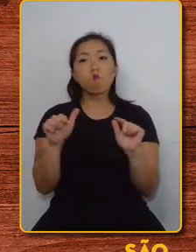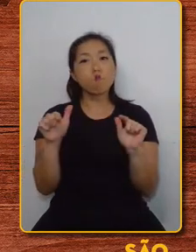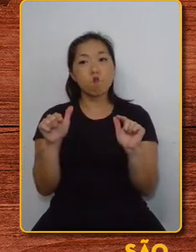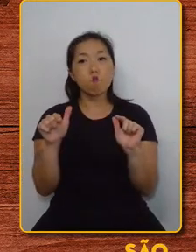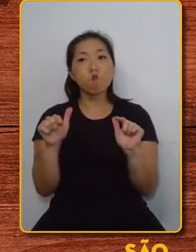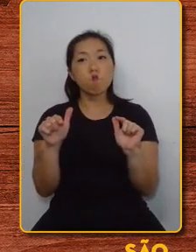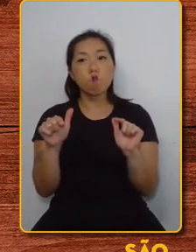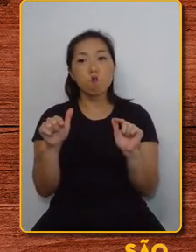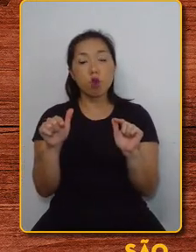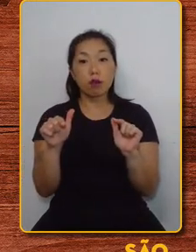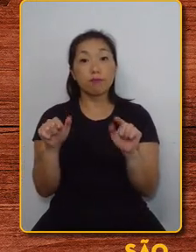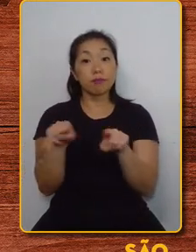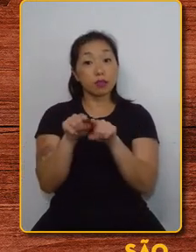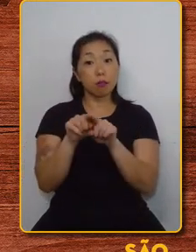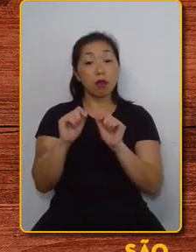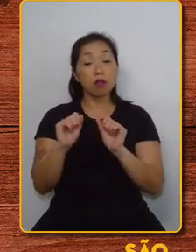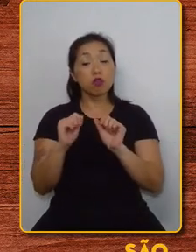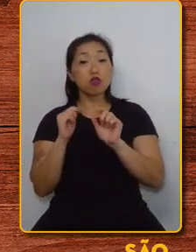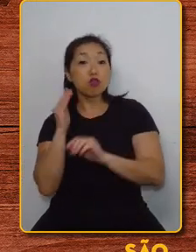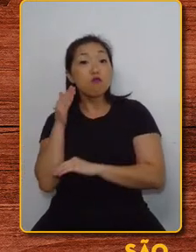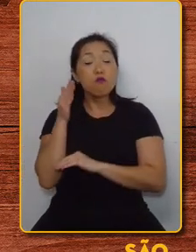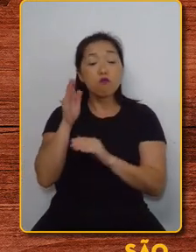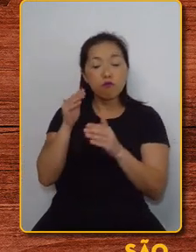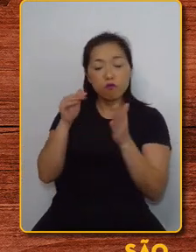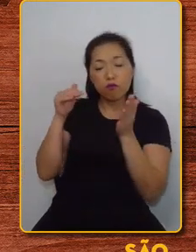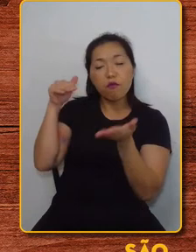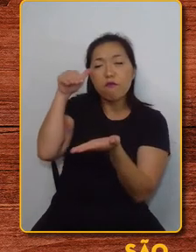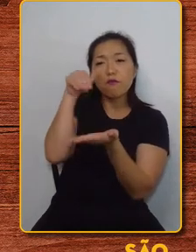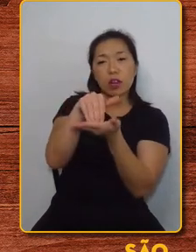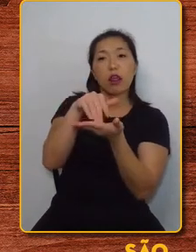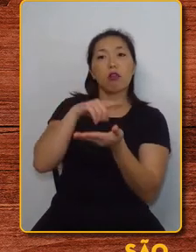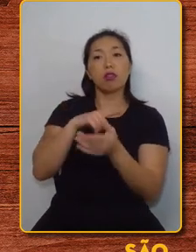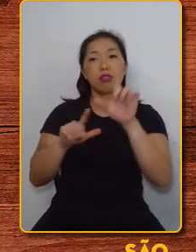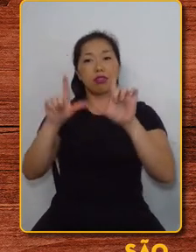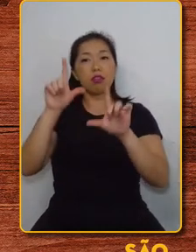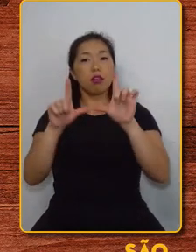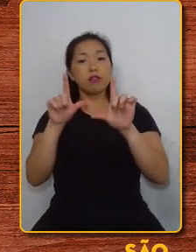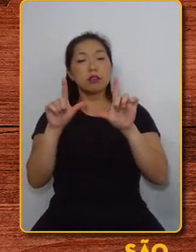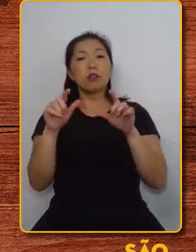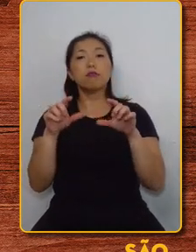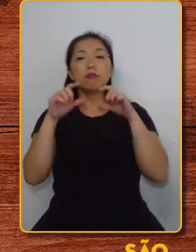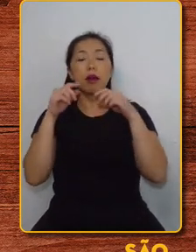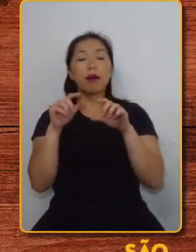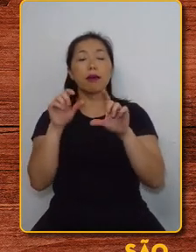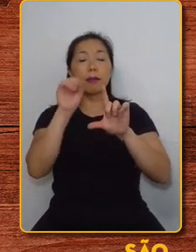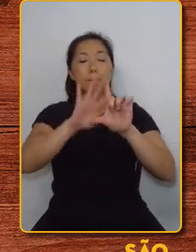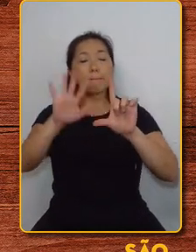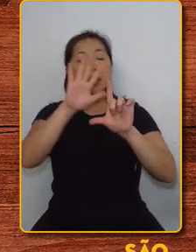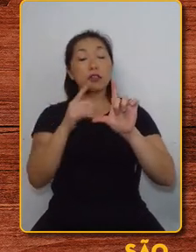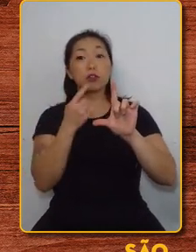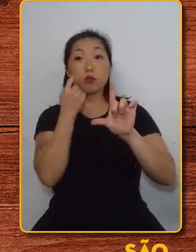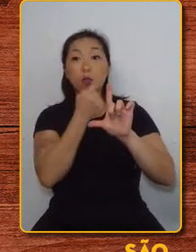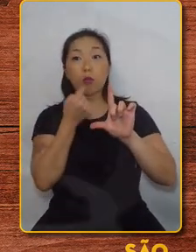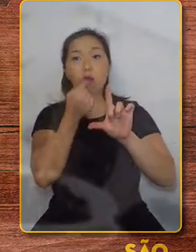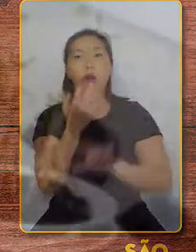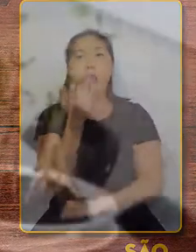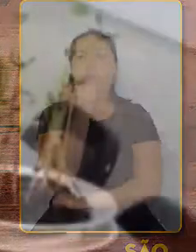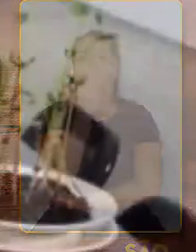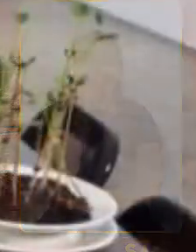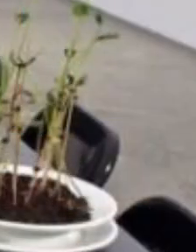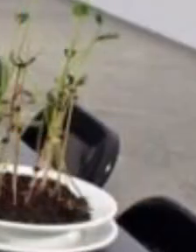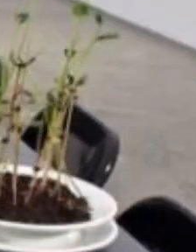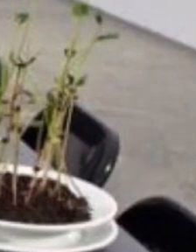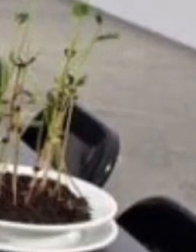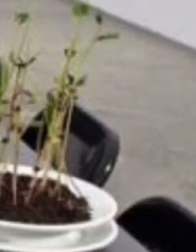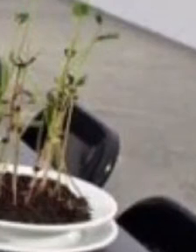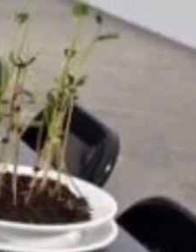ao fundo uma TV que mostra uma boca mastigando o tempo todo. Então, o que a gente vê nos pratos, na verdade, não